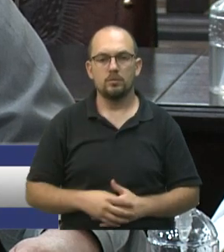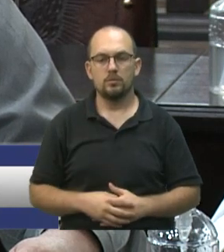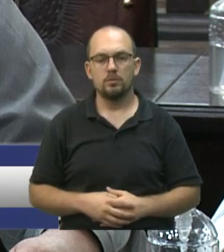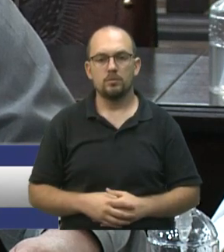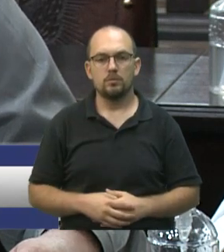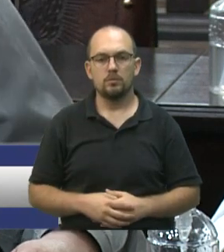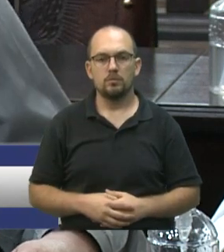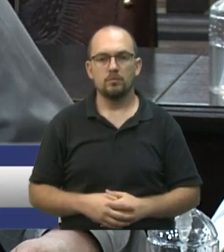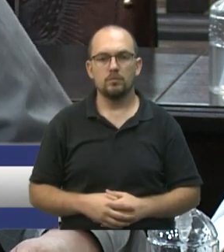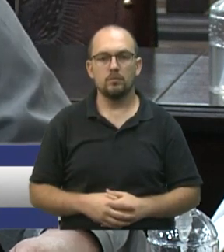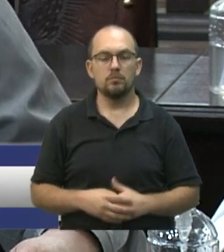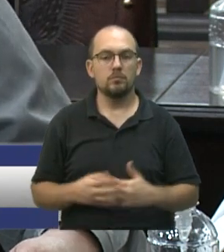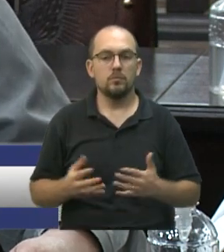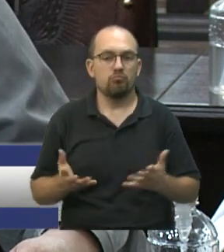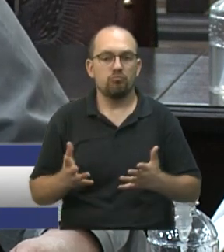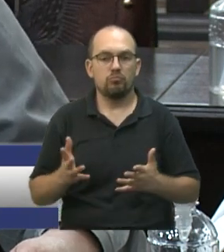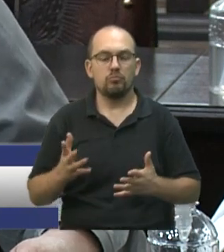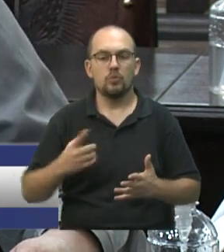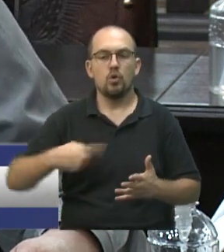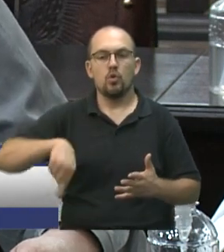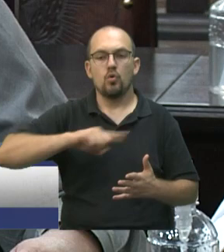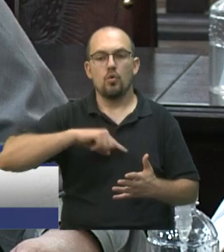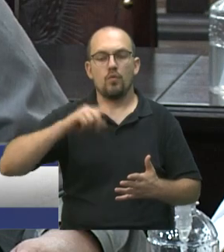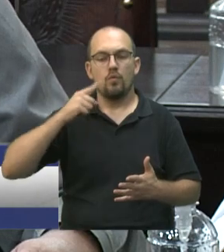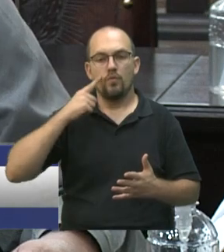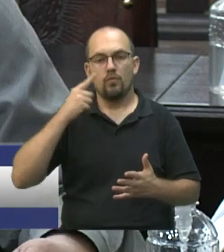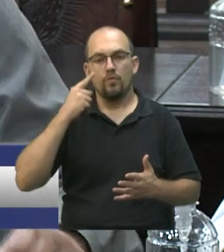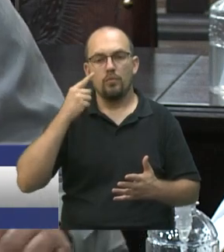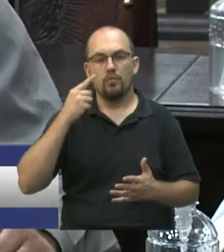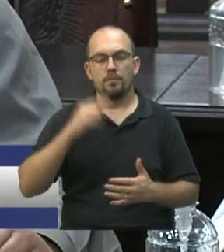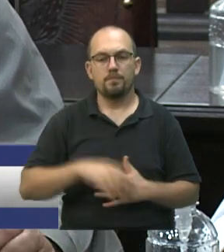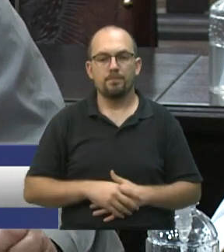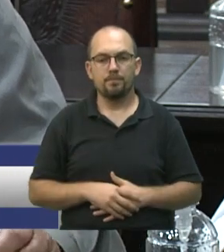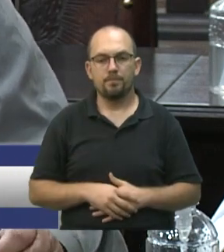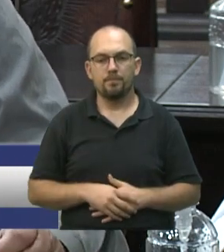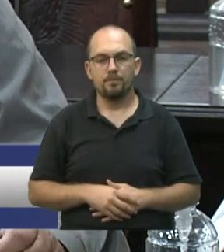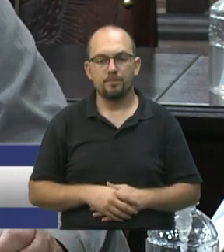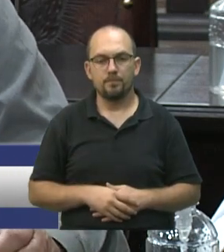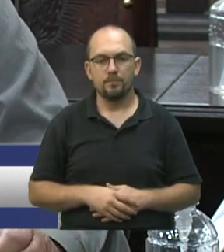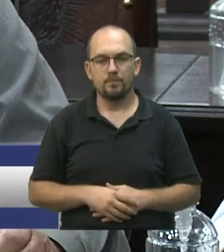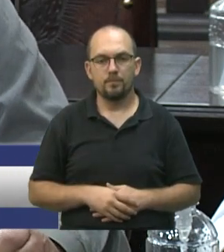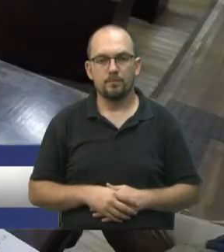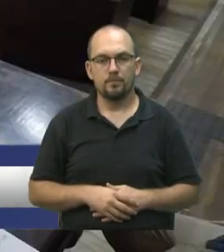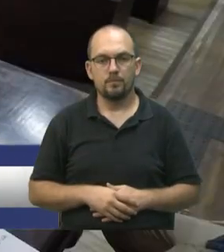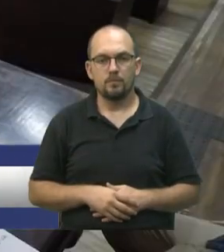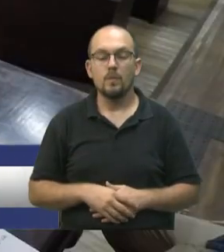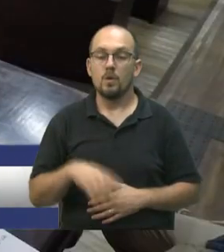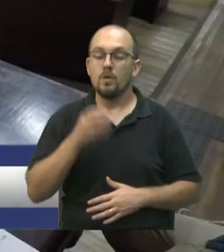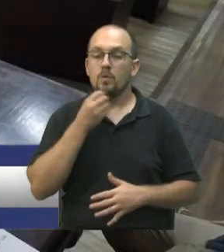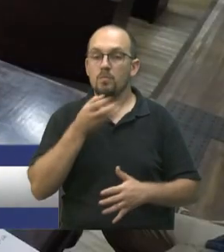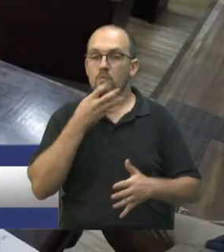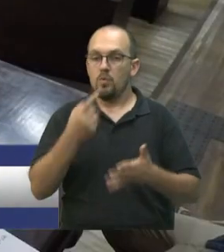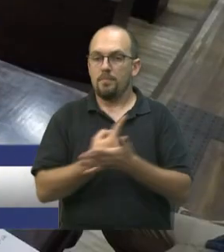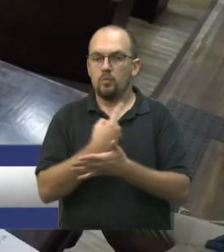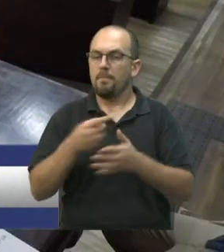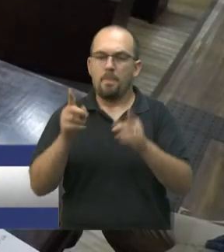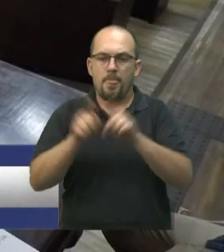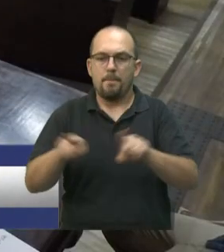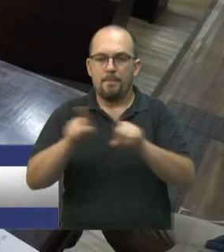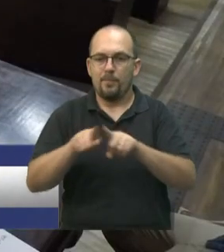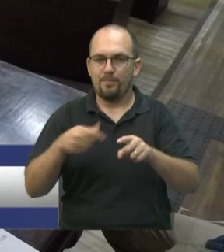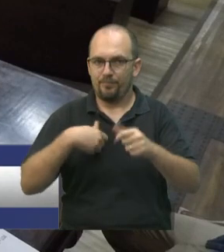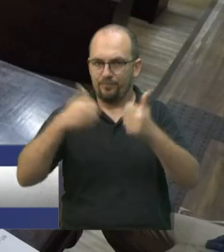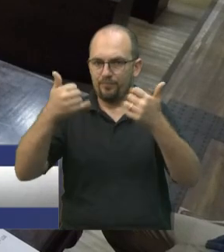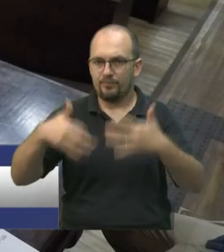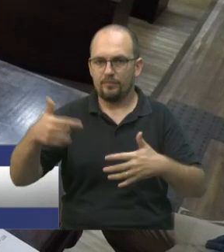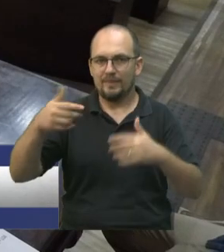Entendeu? Não. Vamos... Tá, muito boa a sua pergunta também, o mesmo dispositivo que eu estou